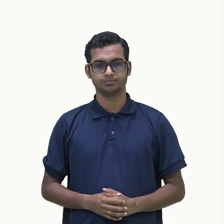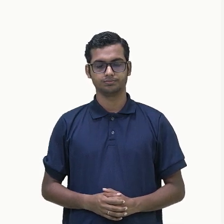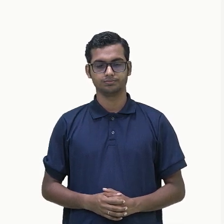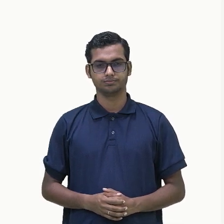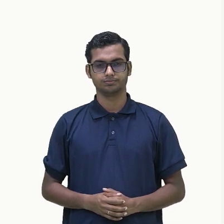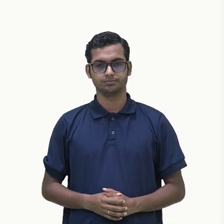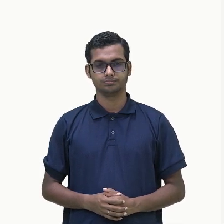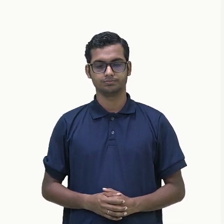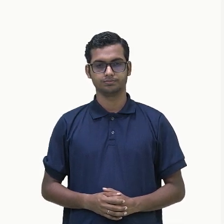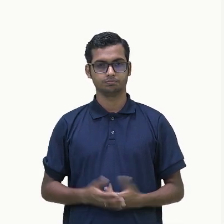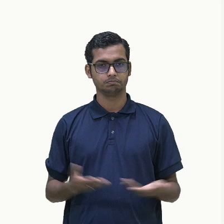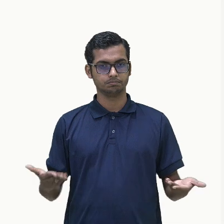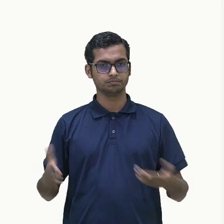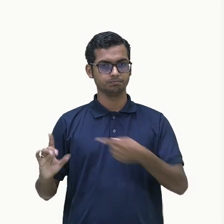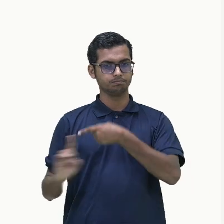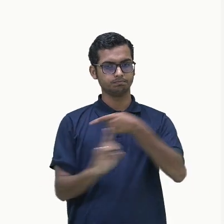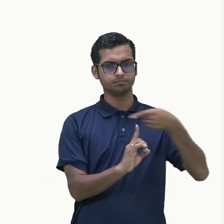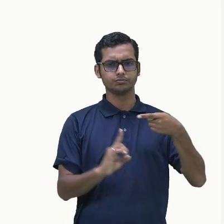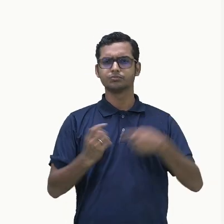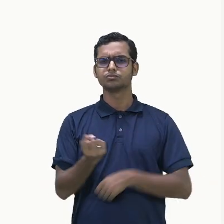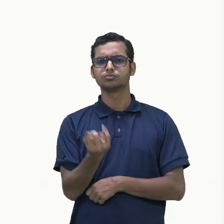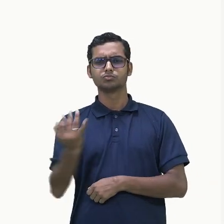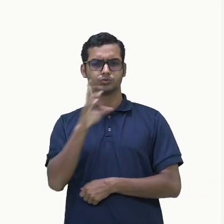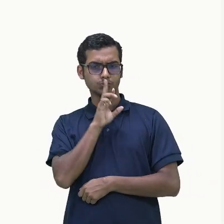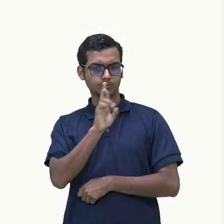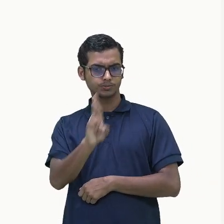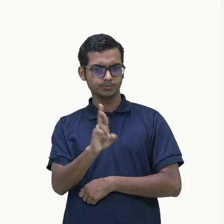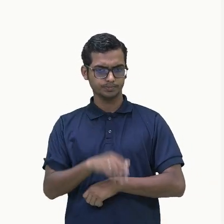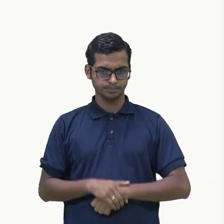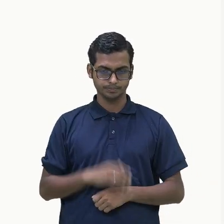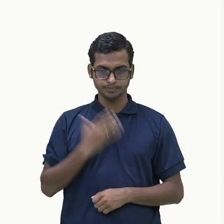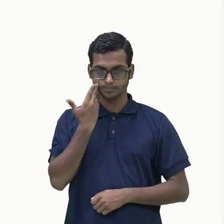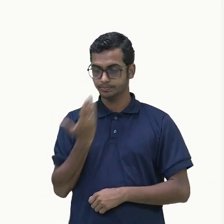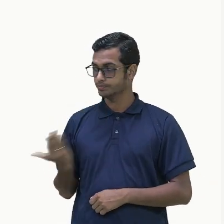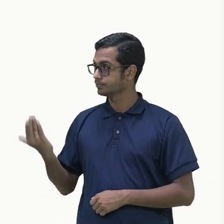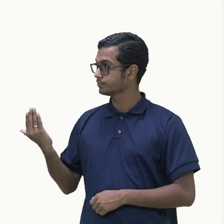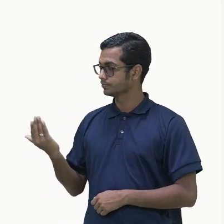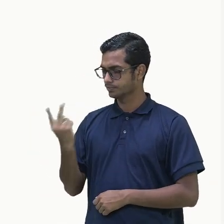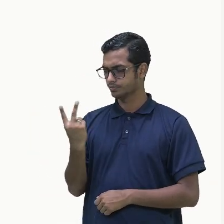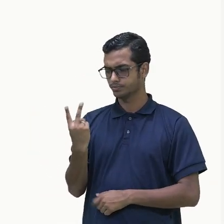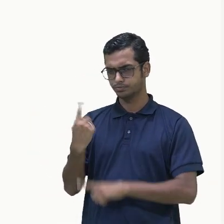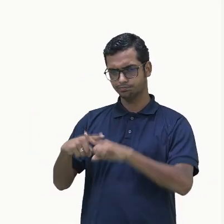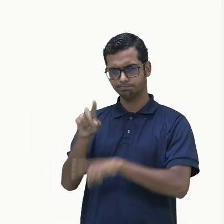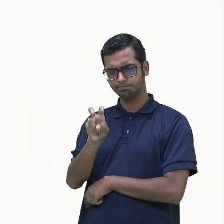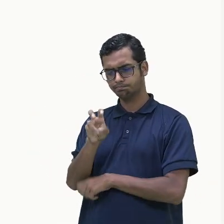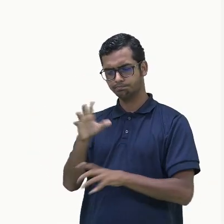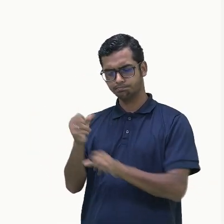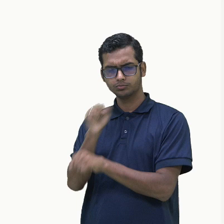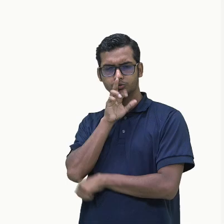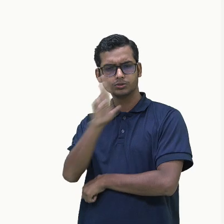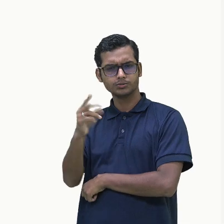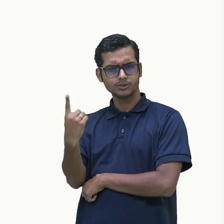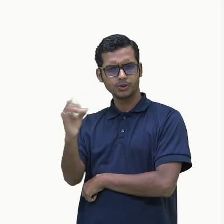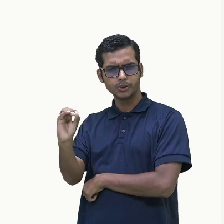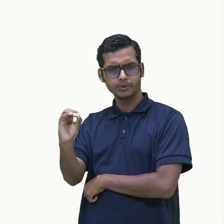no denominador vai ficar quanto? 2 vezes 5, 10. 3 vezes 5, aqui,